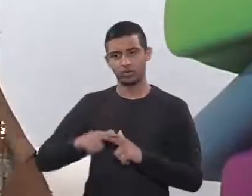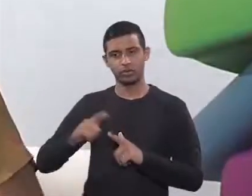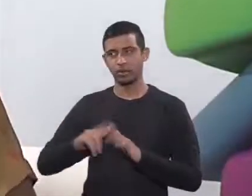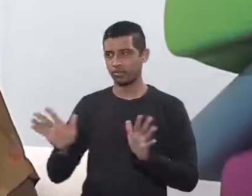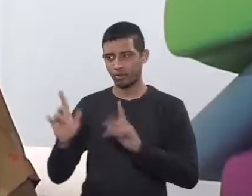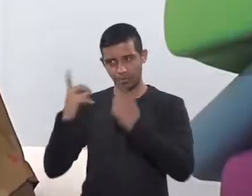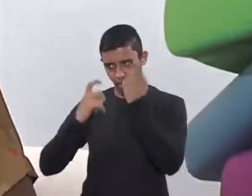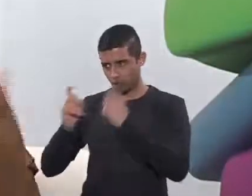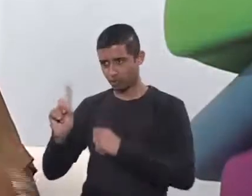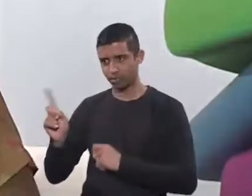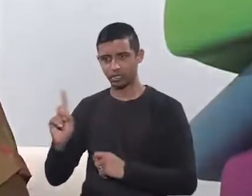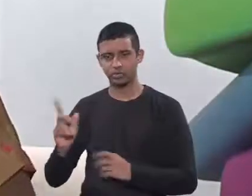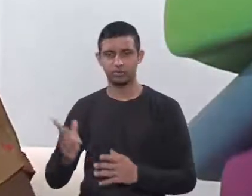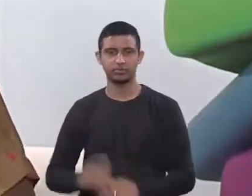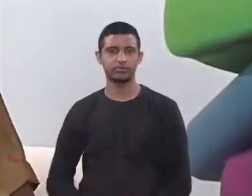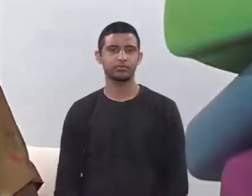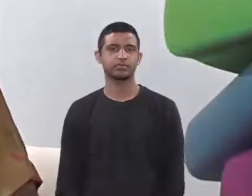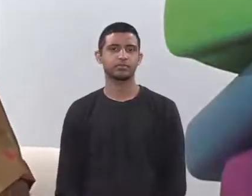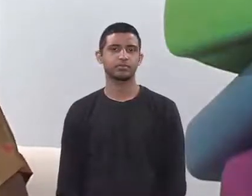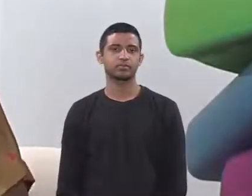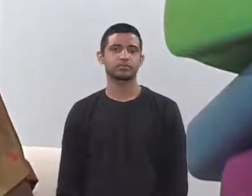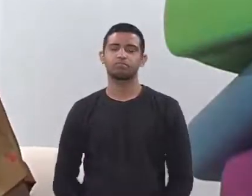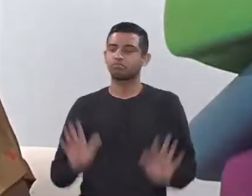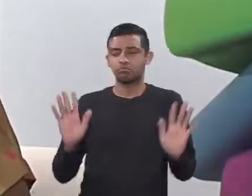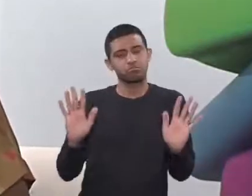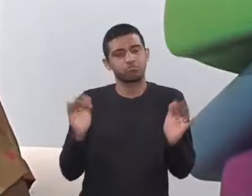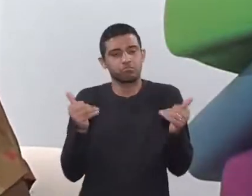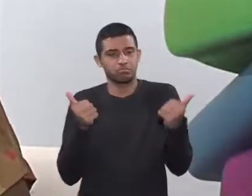eu mesmo coloco. Mas ela falou assim, não, Nininha, tudo